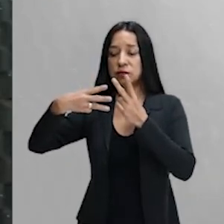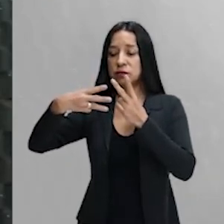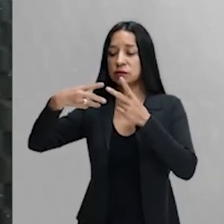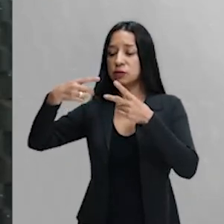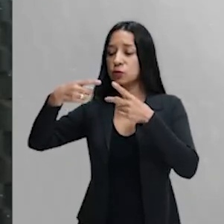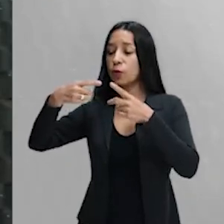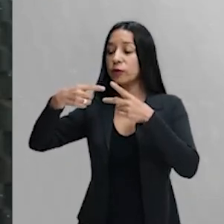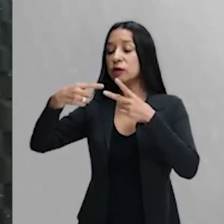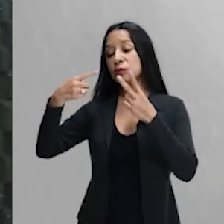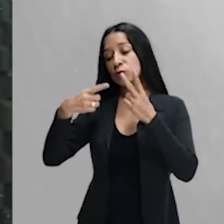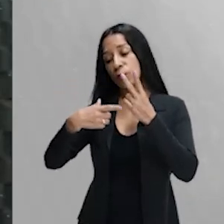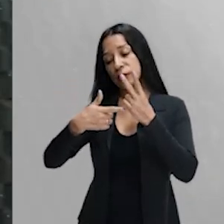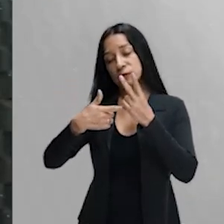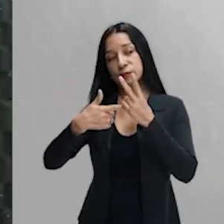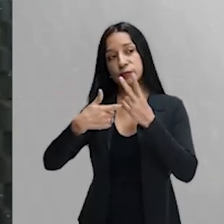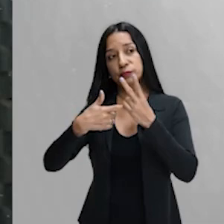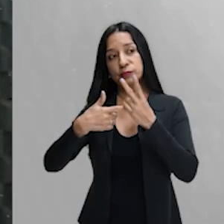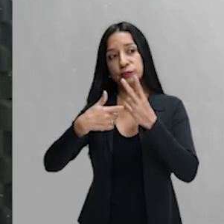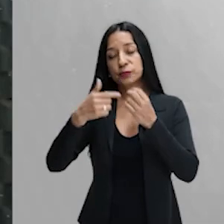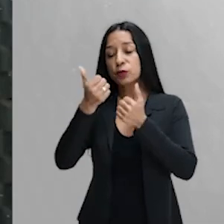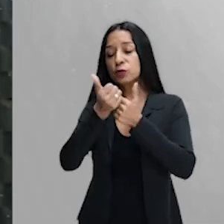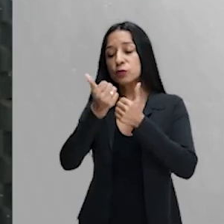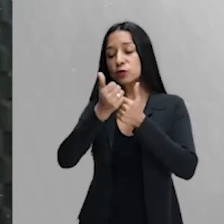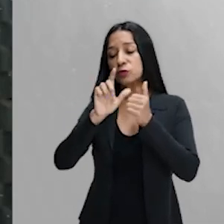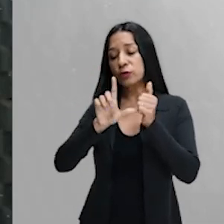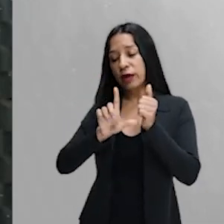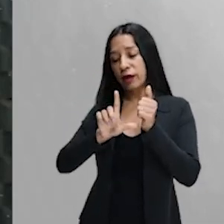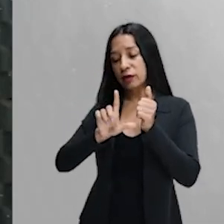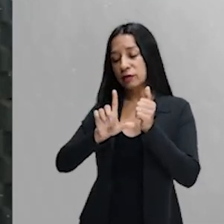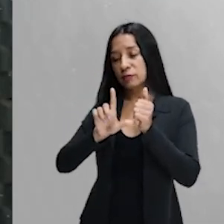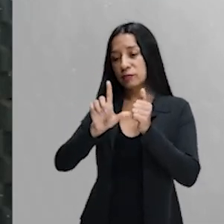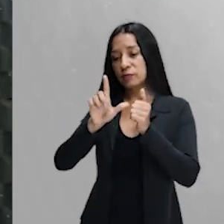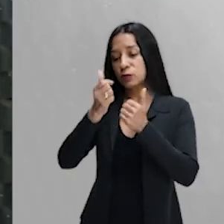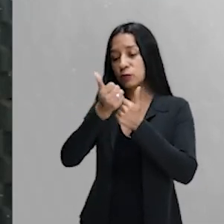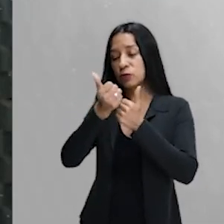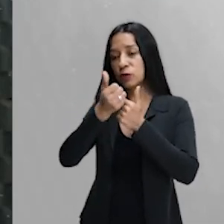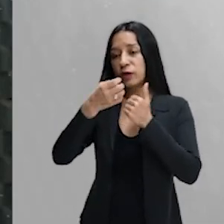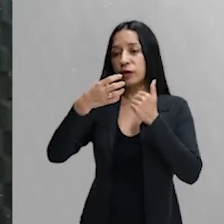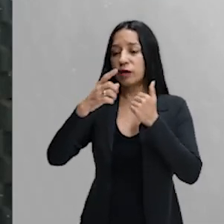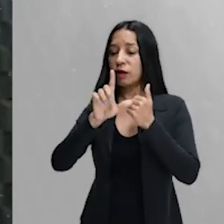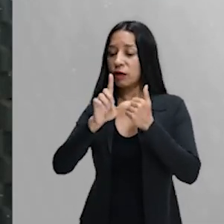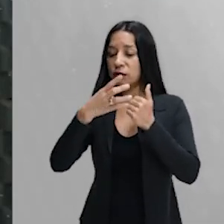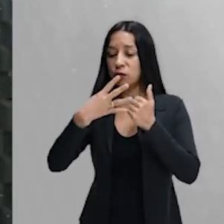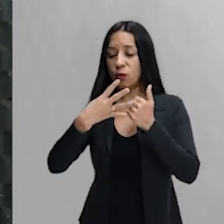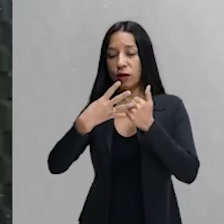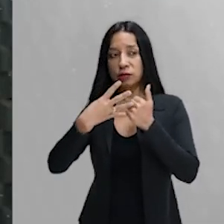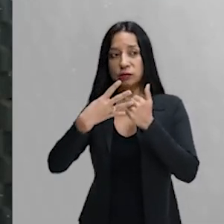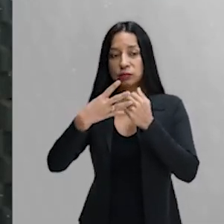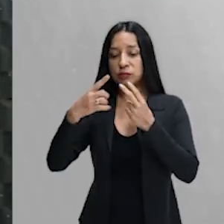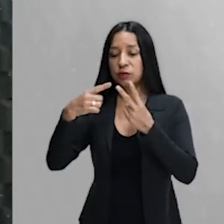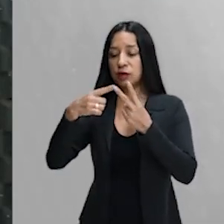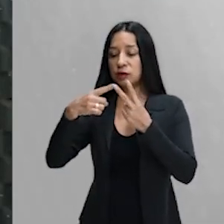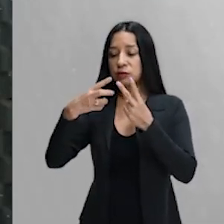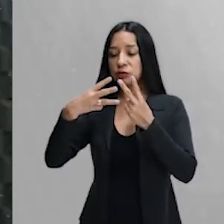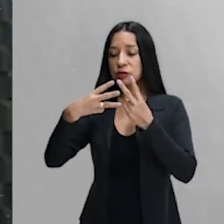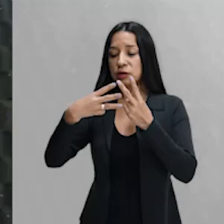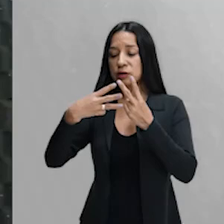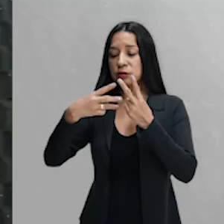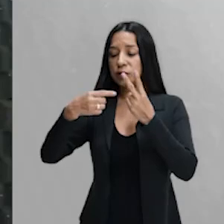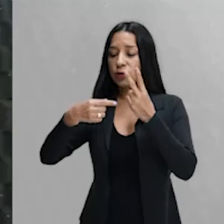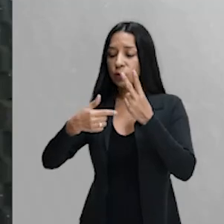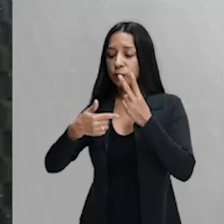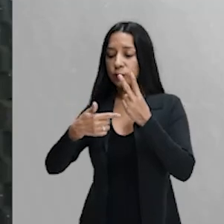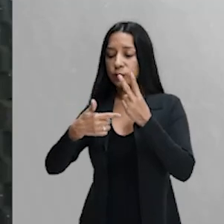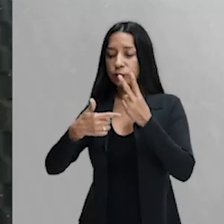calcular substituindo aqui o L por 4. Vai ficar 4 raiz de 3 sobre